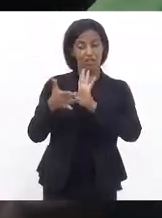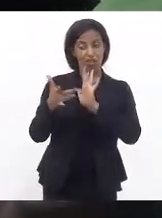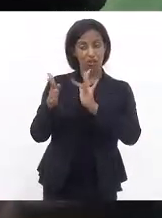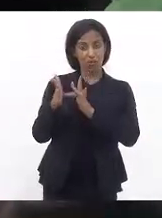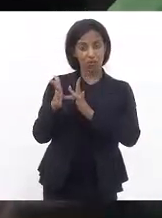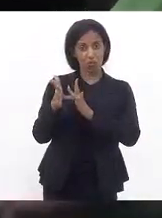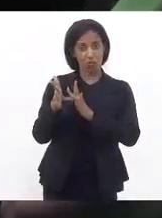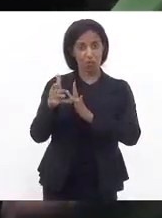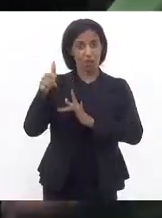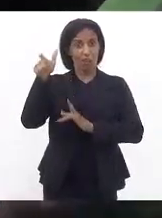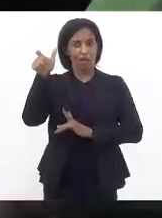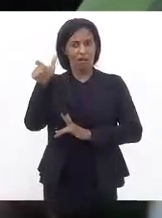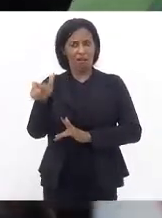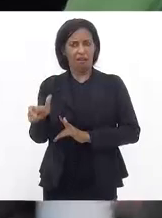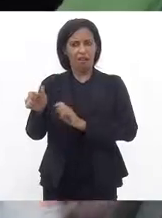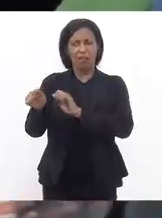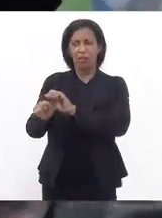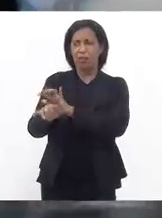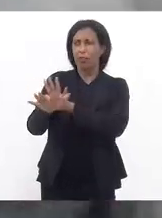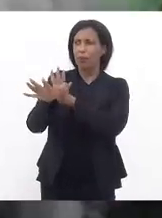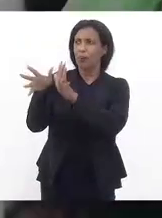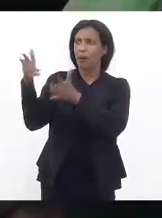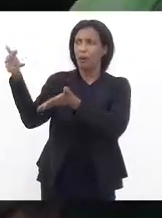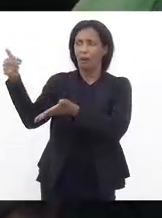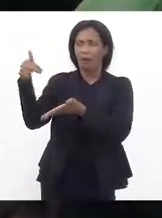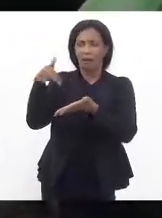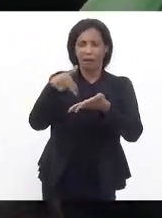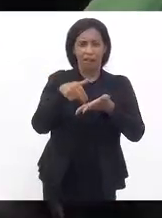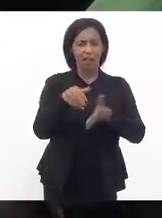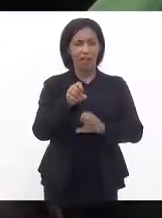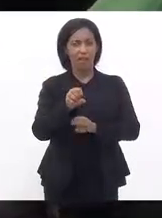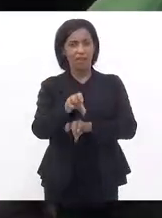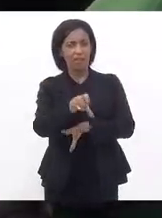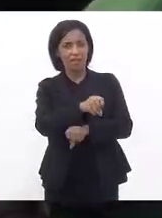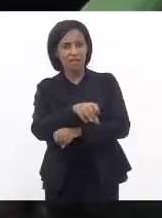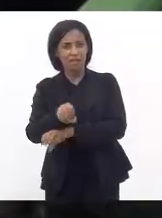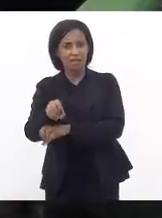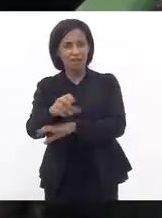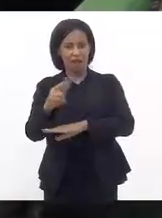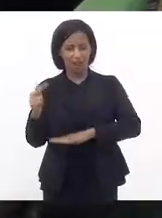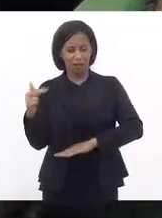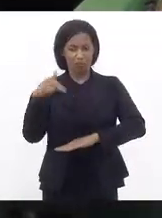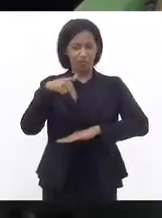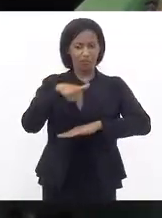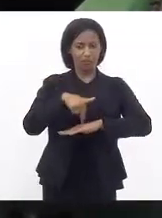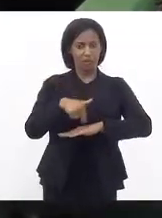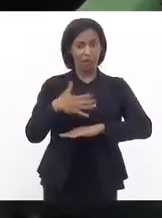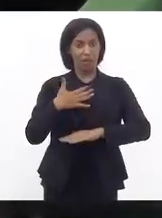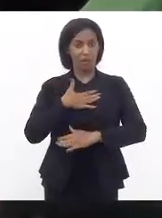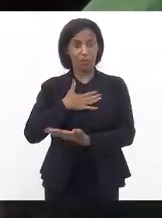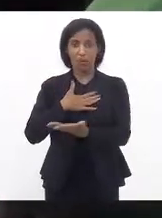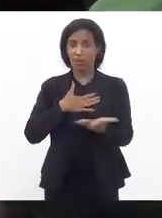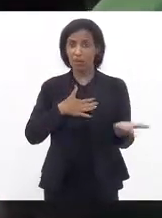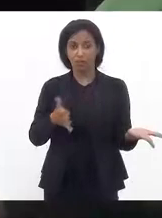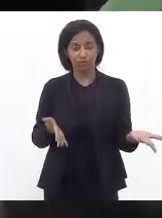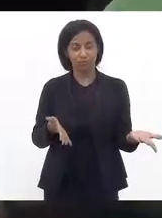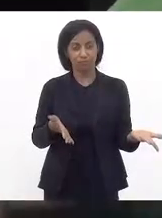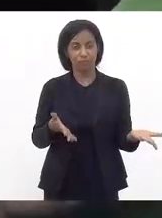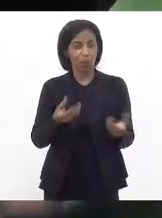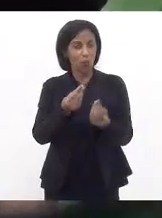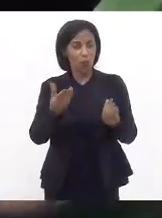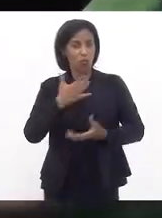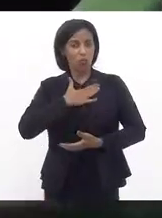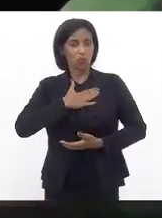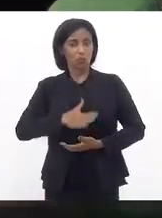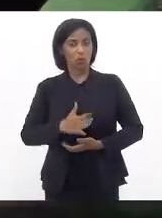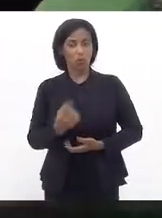aquele que foi tão iluminado e que veio nos ensinar tanto ao pisar aqui não agradou a todos não